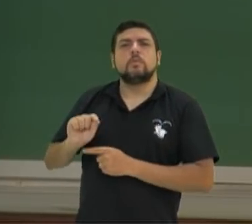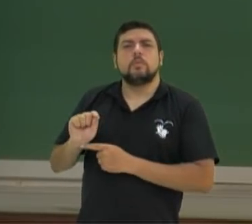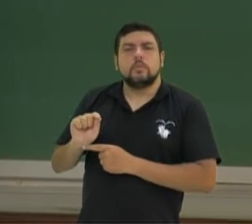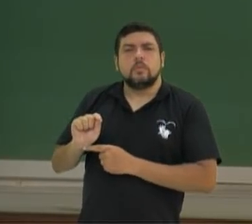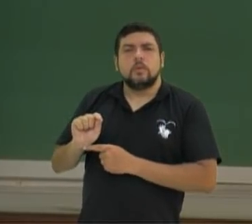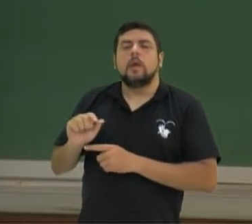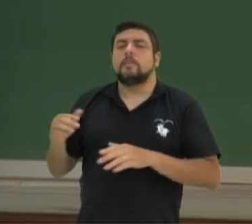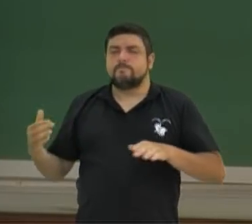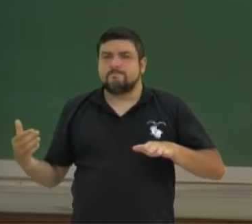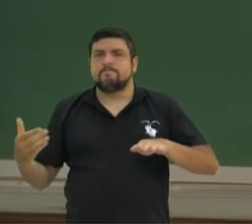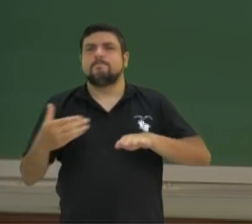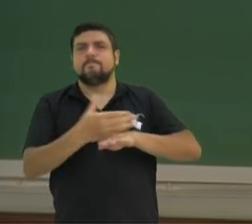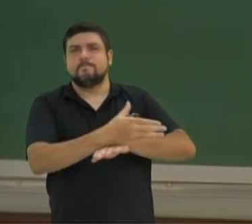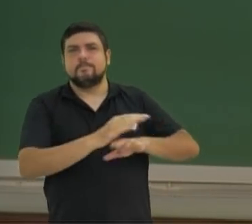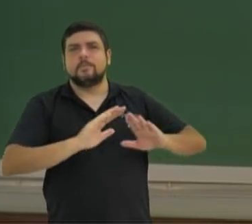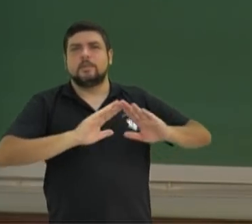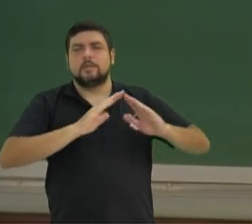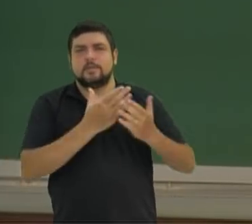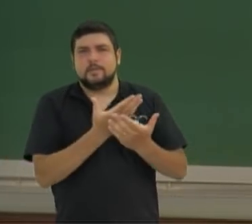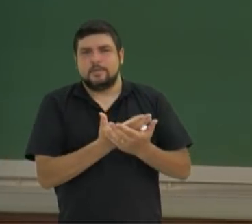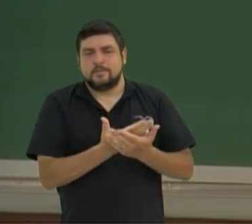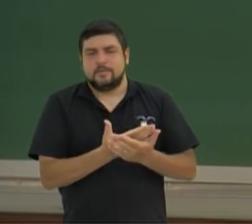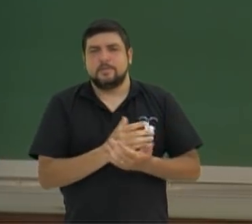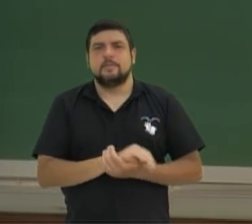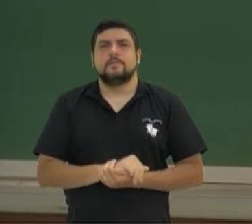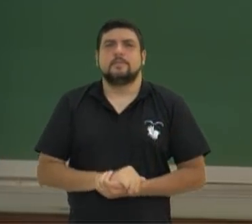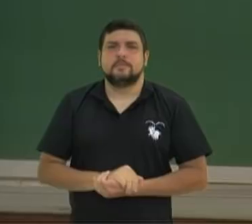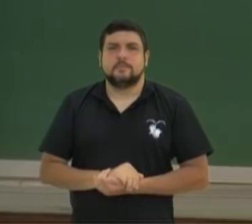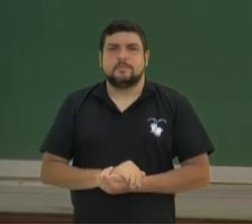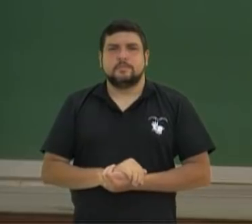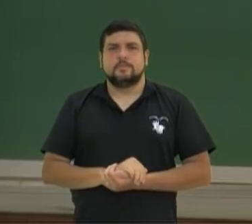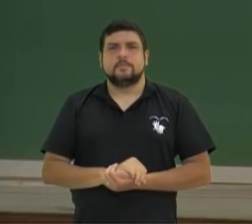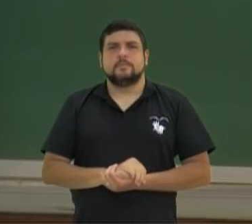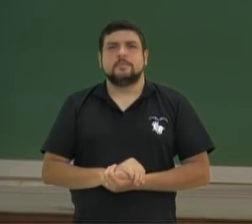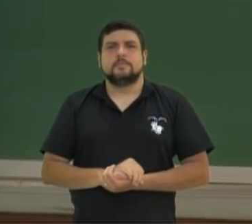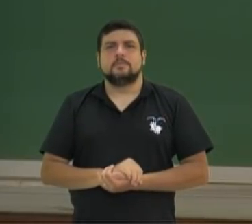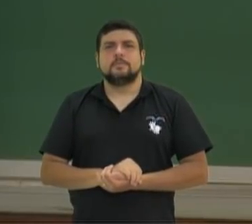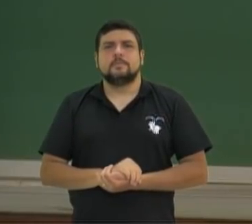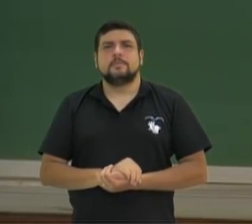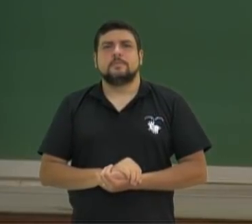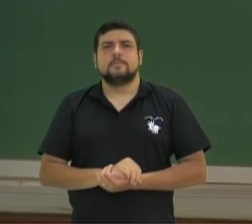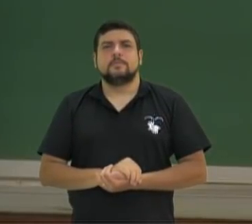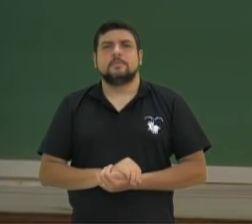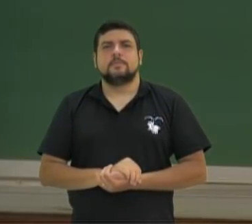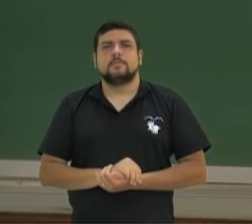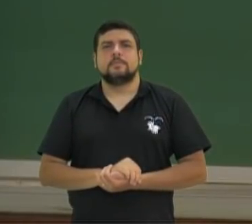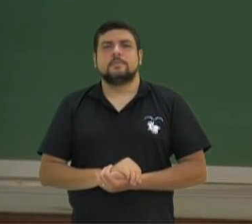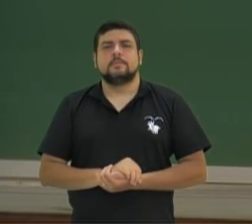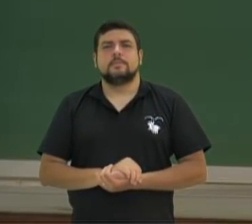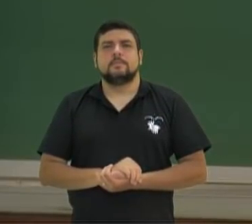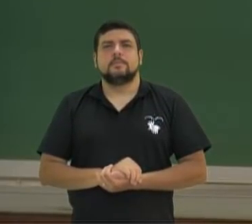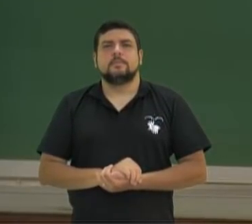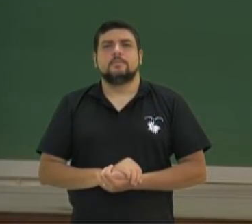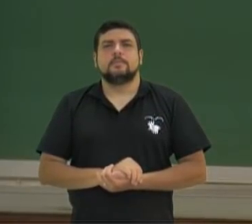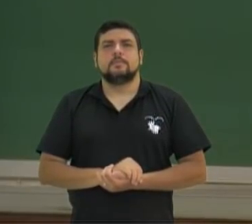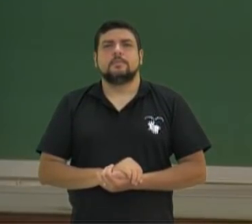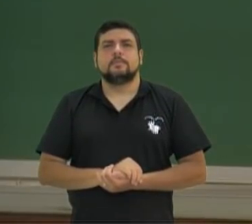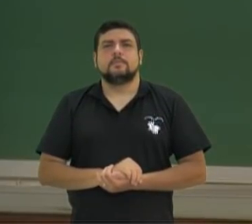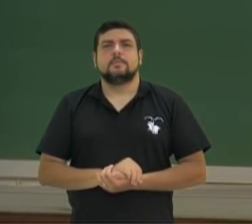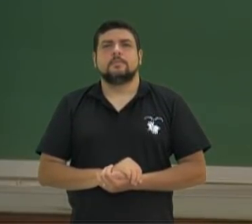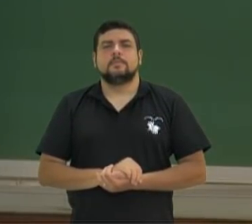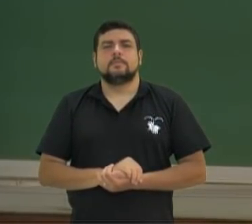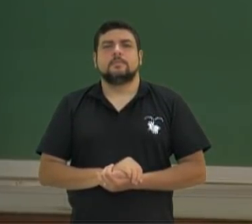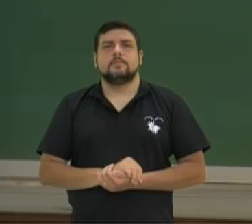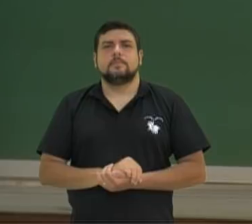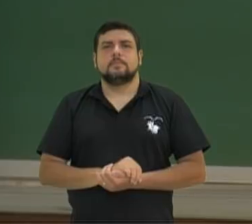na biografia, dizia a cidade, que era Mingora, ok? Who does Malala fight for? Por quem